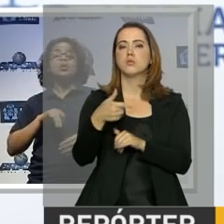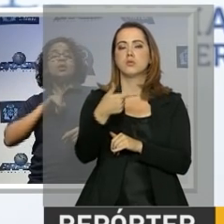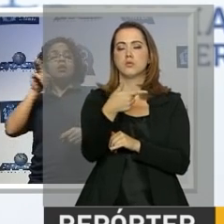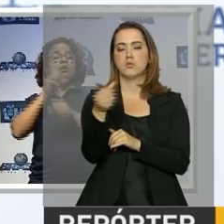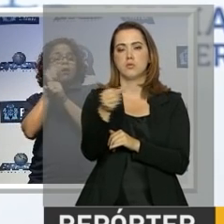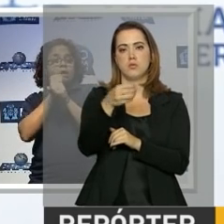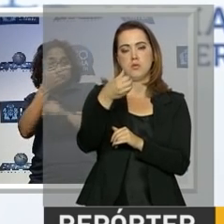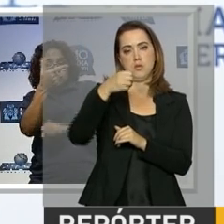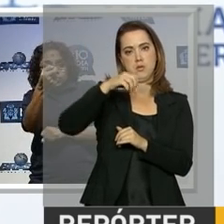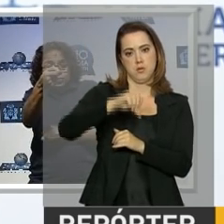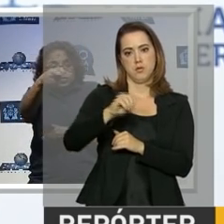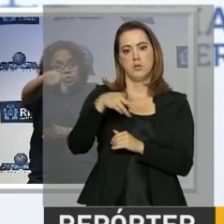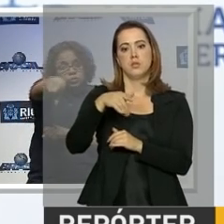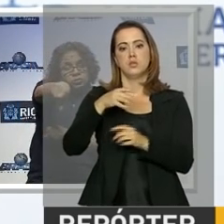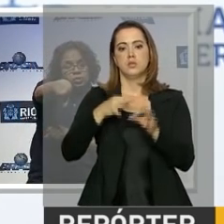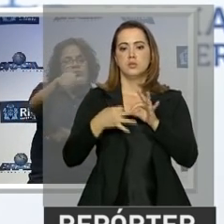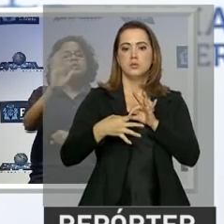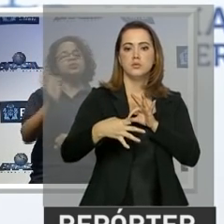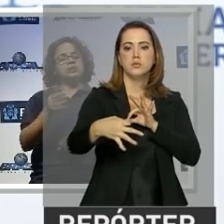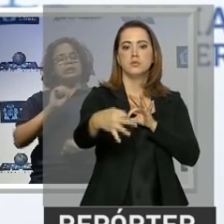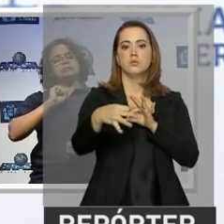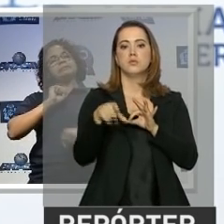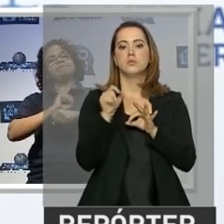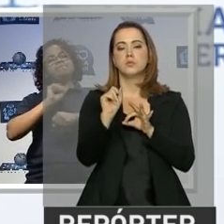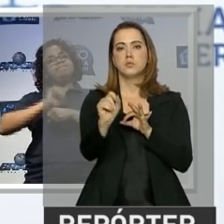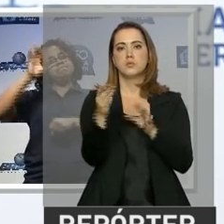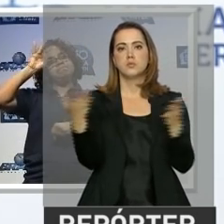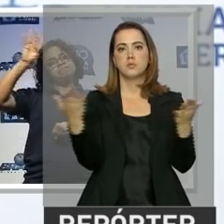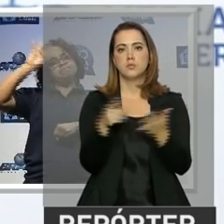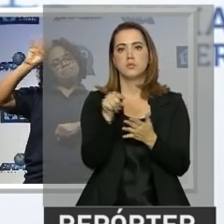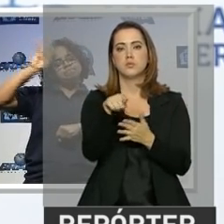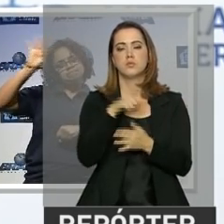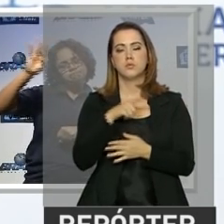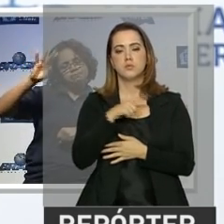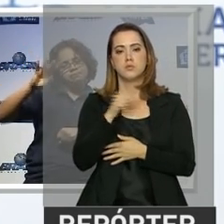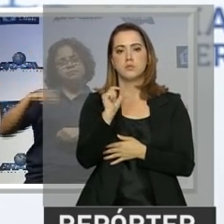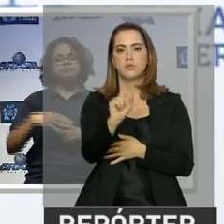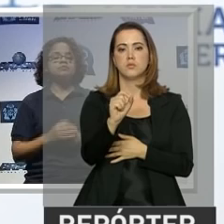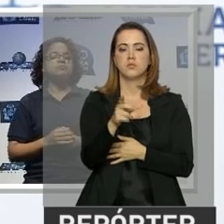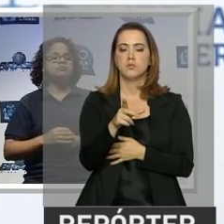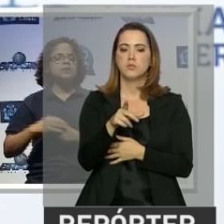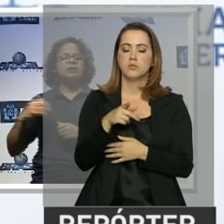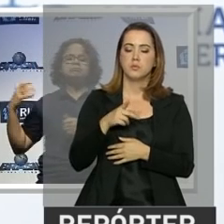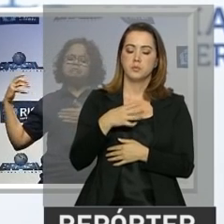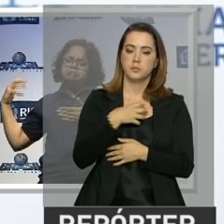com planejamento a longo prazo. Então, a gestão do CPB tem sido